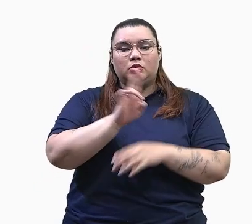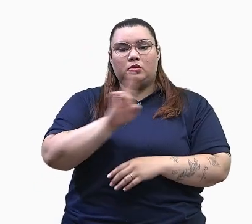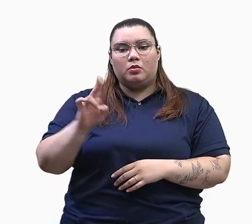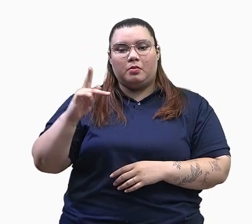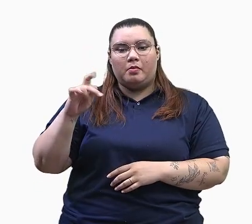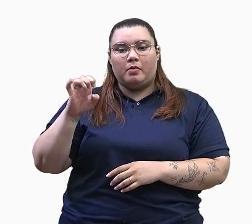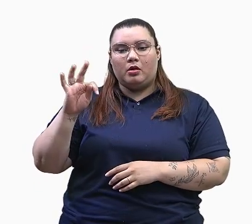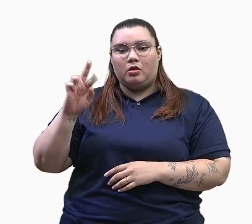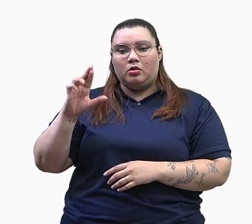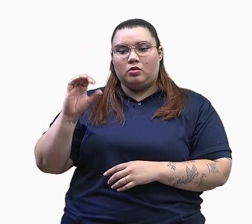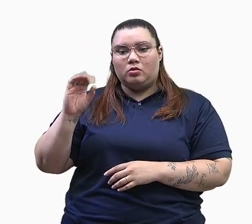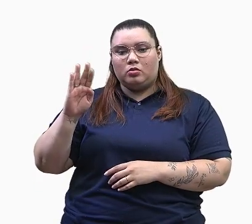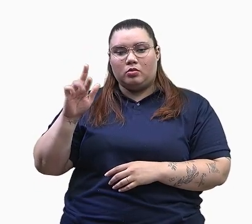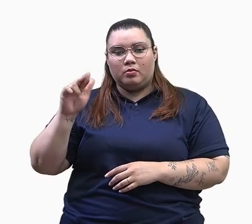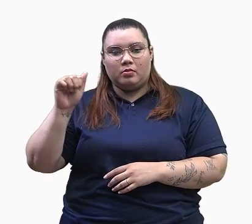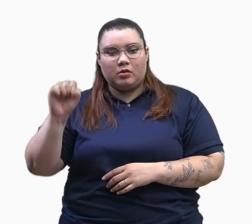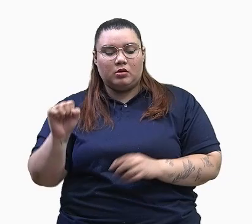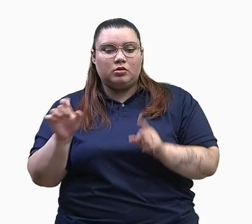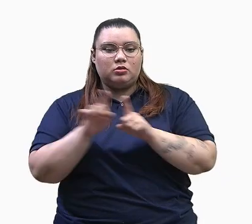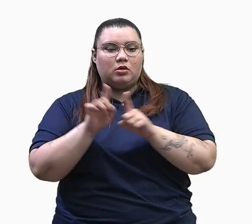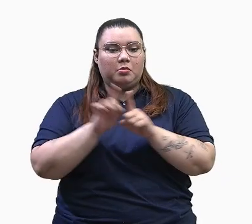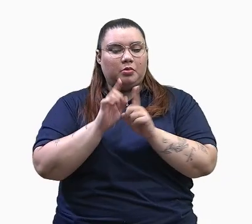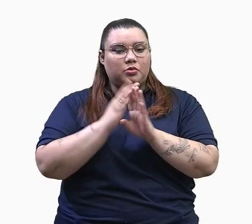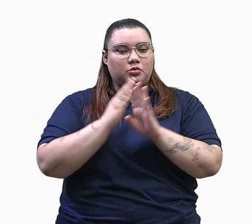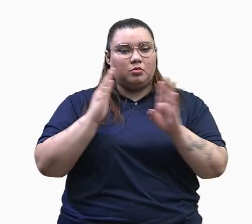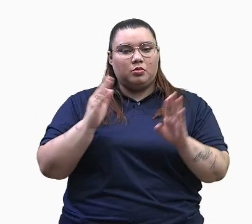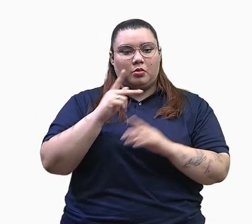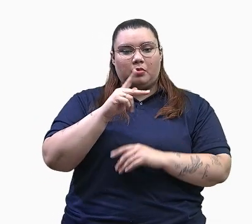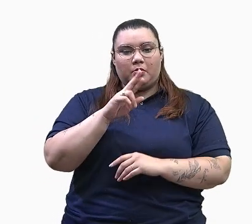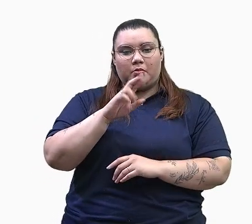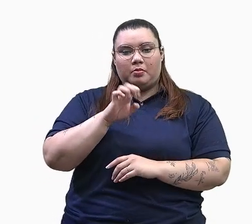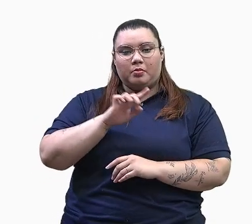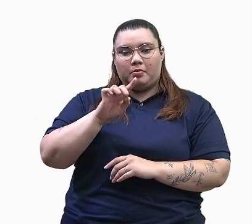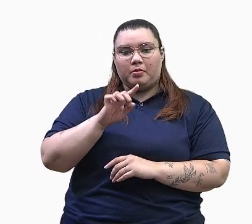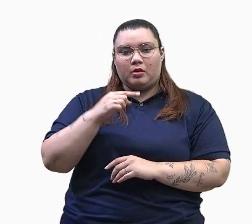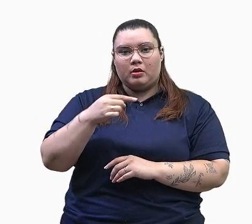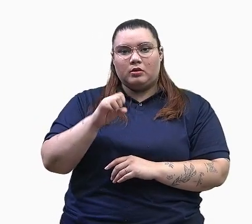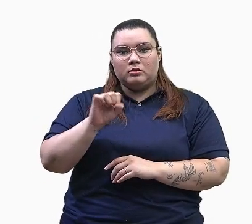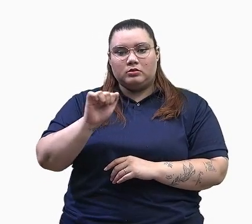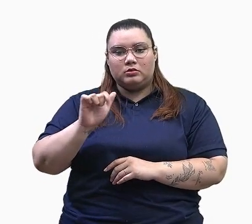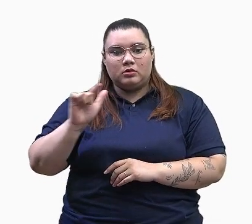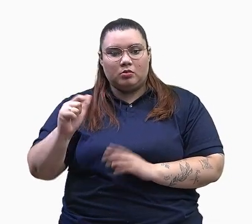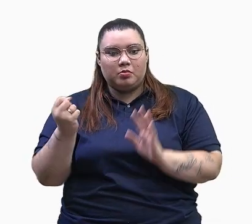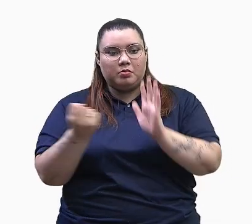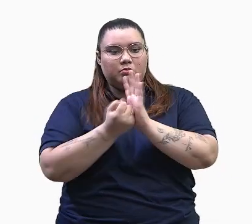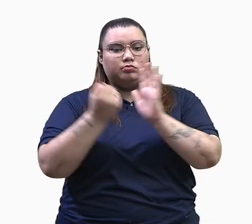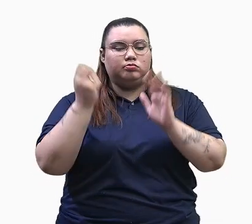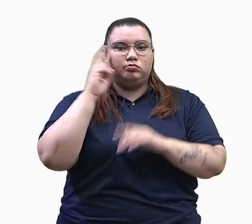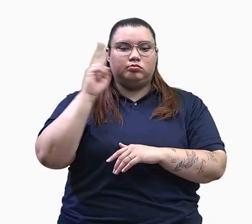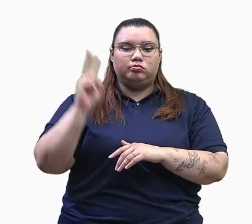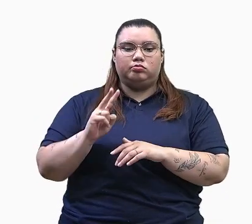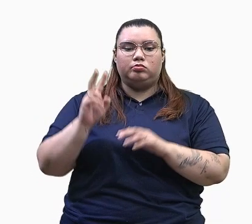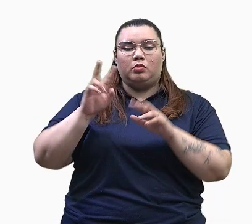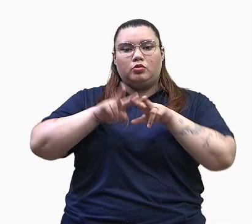descoberta também do pré-sal, né, como principais marcos históricos aí para a exploração desse petróleo em território